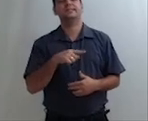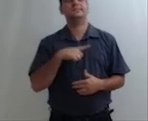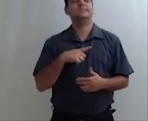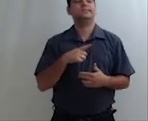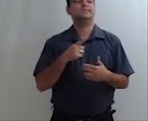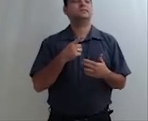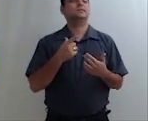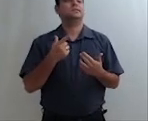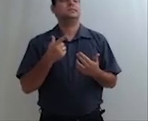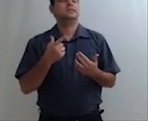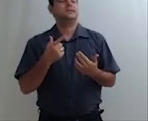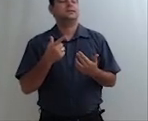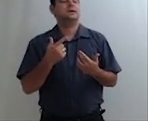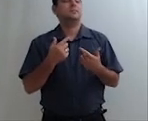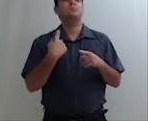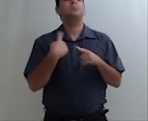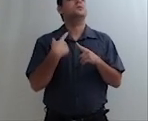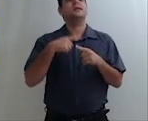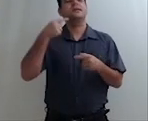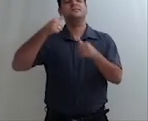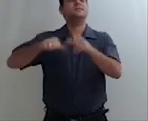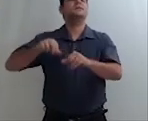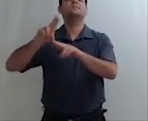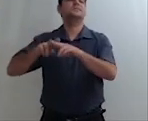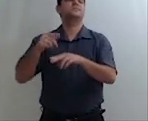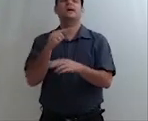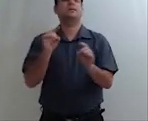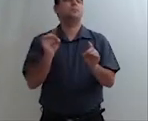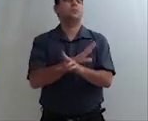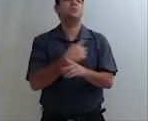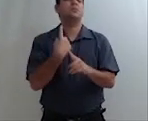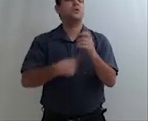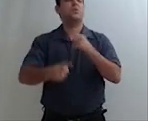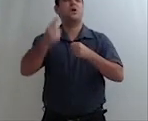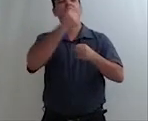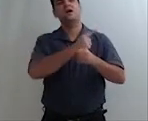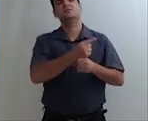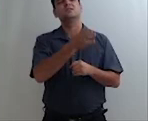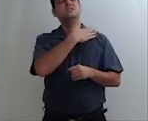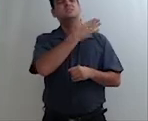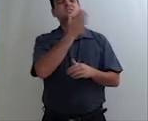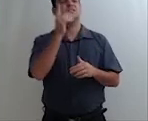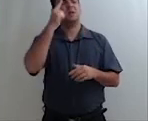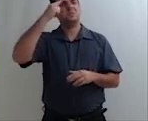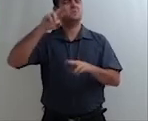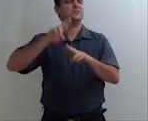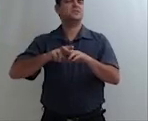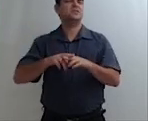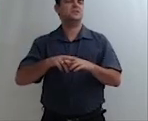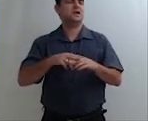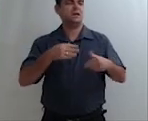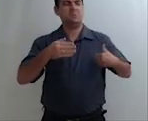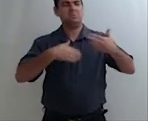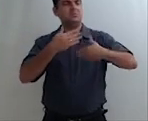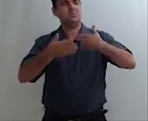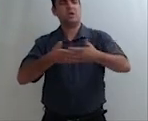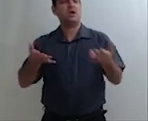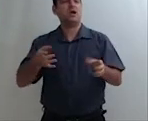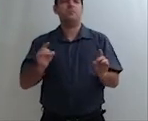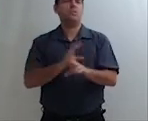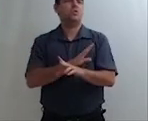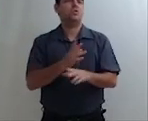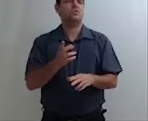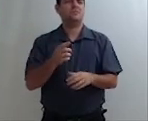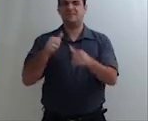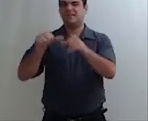aquelas razões de há um ano e meio atrás quando foi decretada a prisão